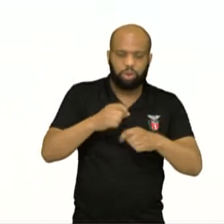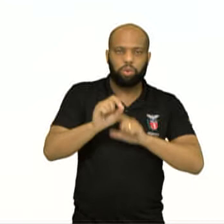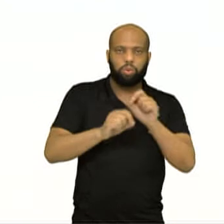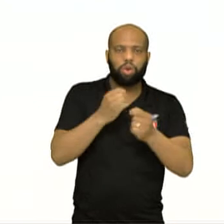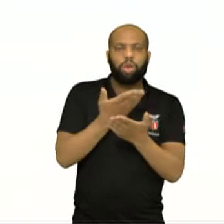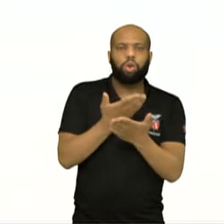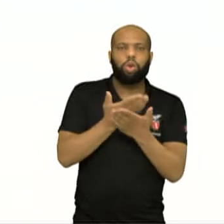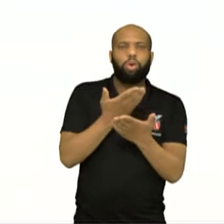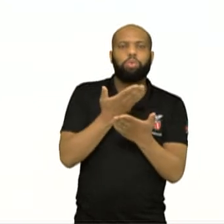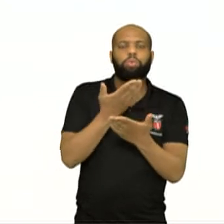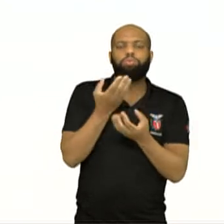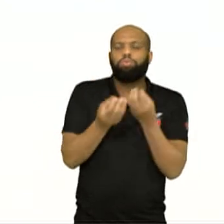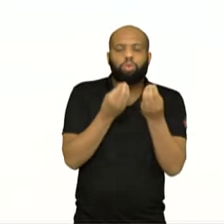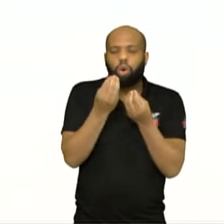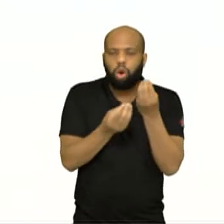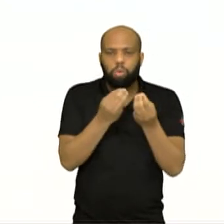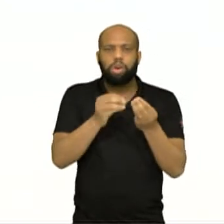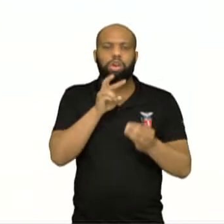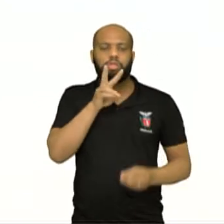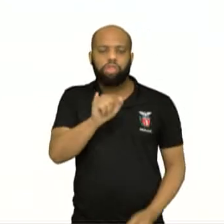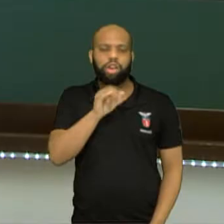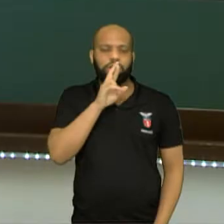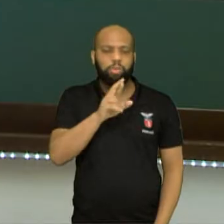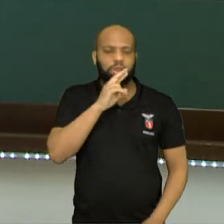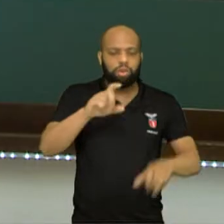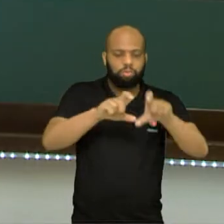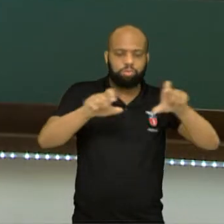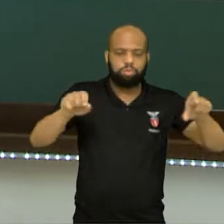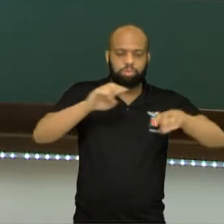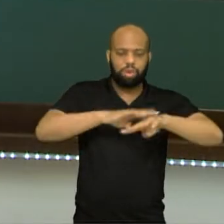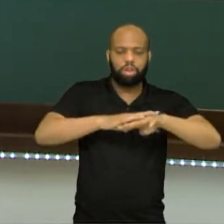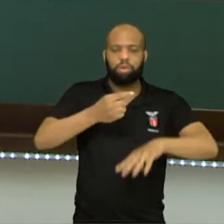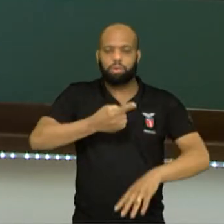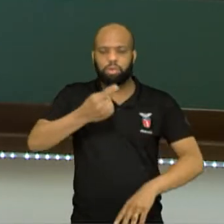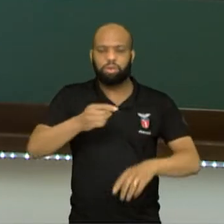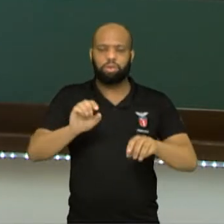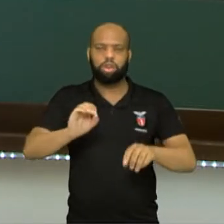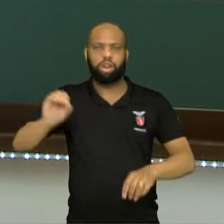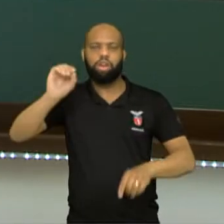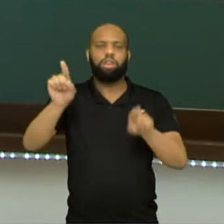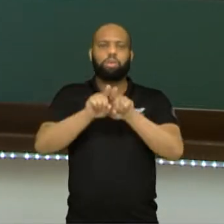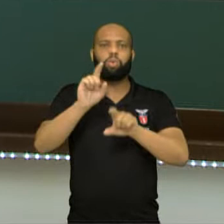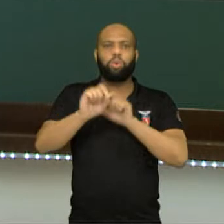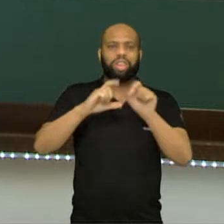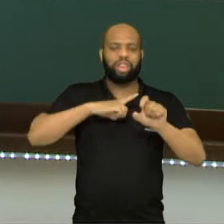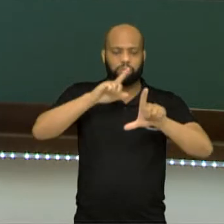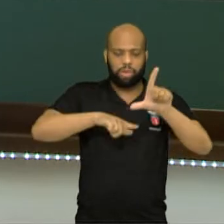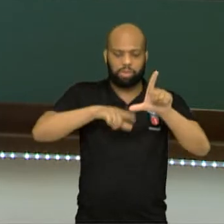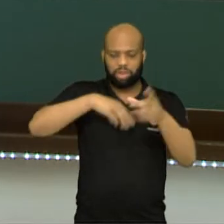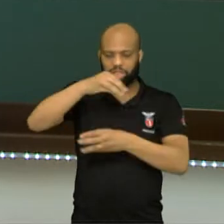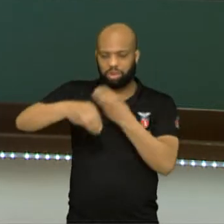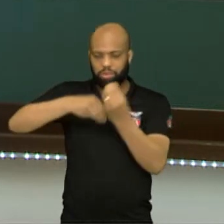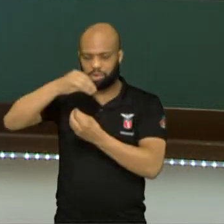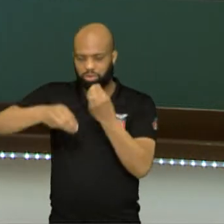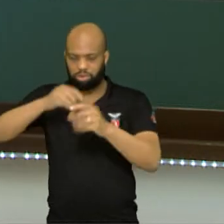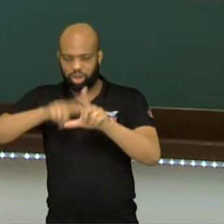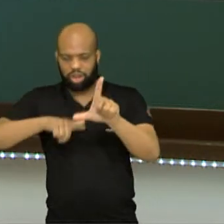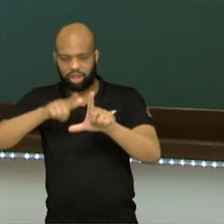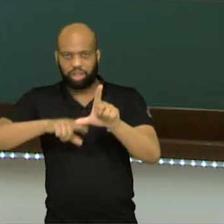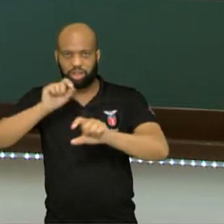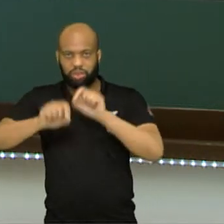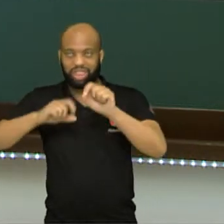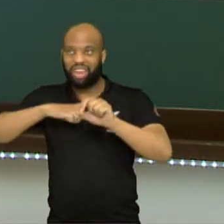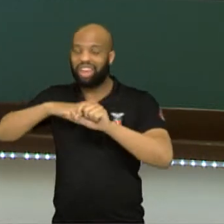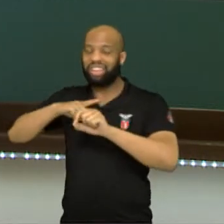de uma equação do primeiro grau e reforçar a tradução algébrica de uma situação problema que se transforma